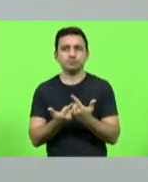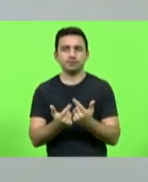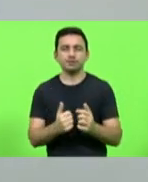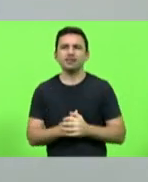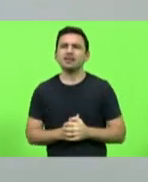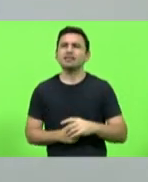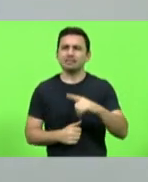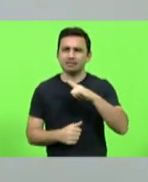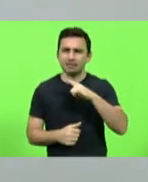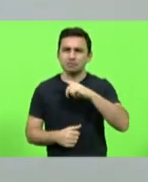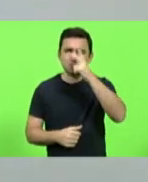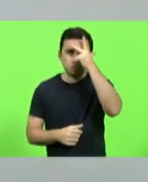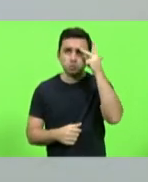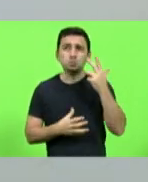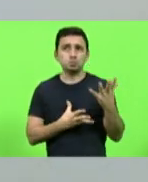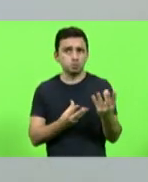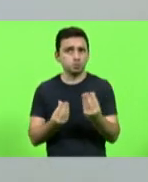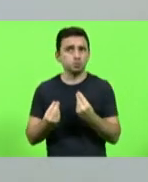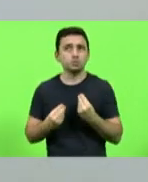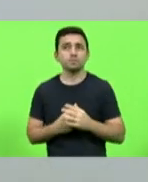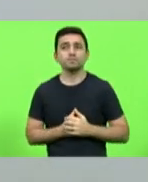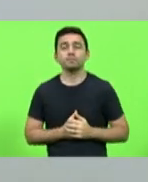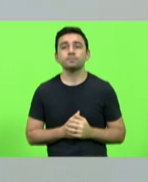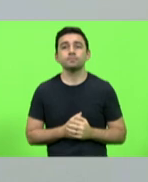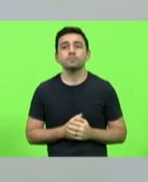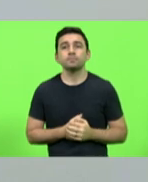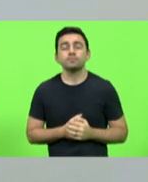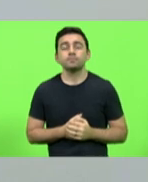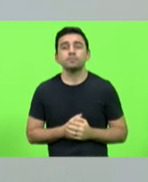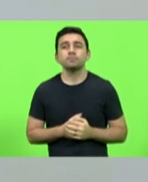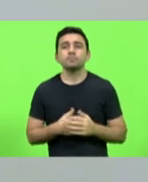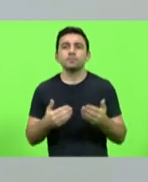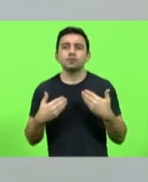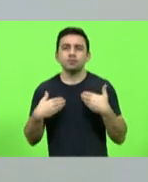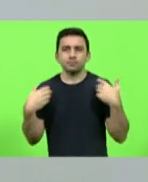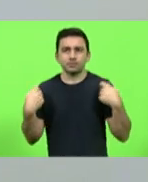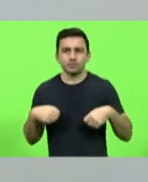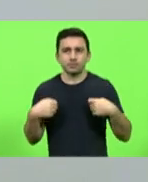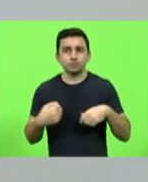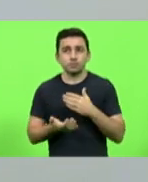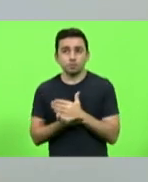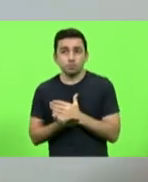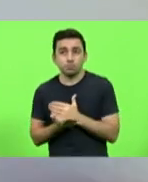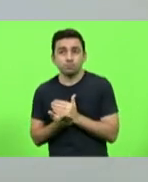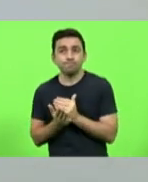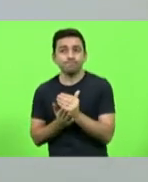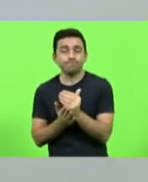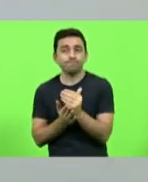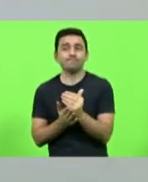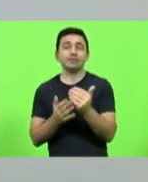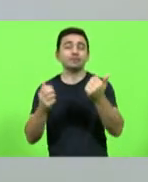bastante gente, não é, Luciane? Bem, eu preciso iniciar dizendo, né,